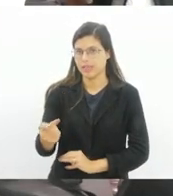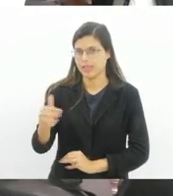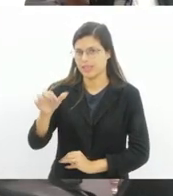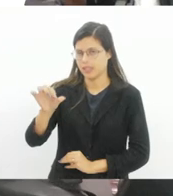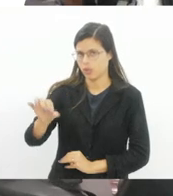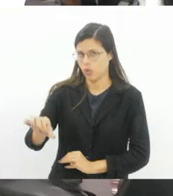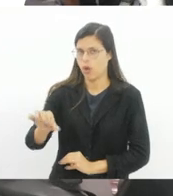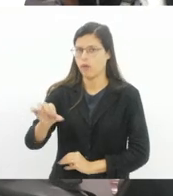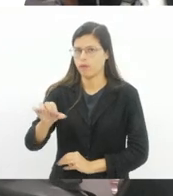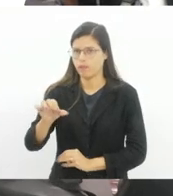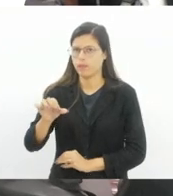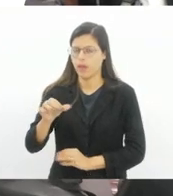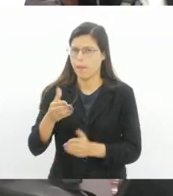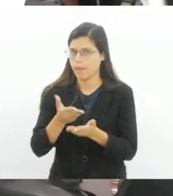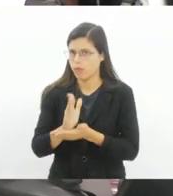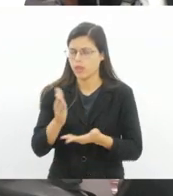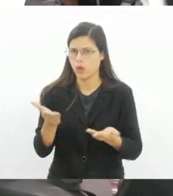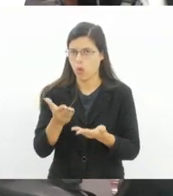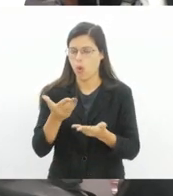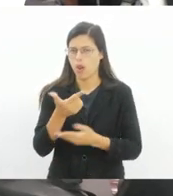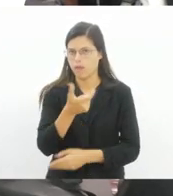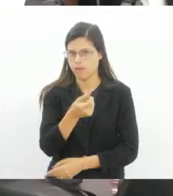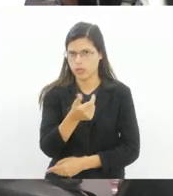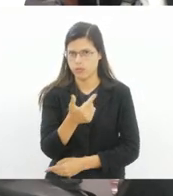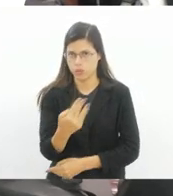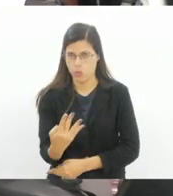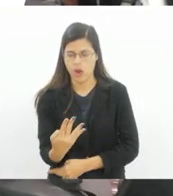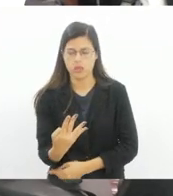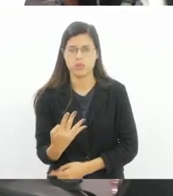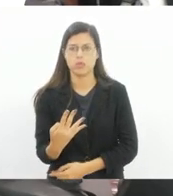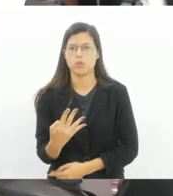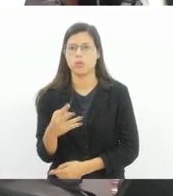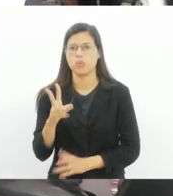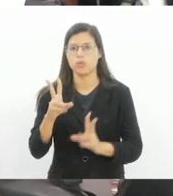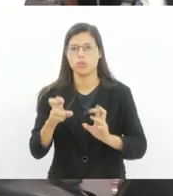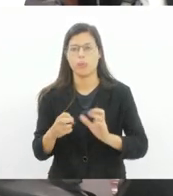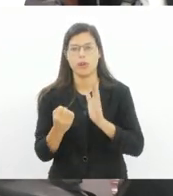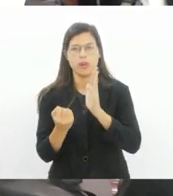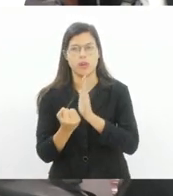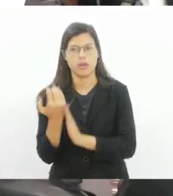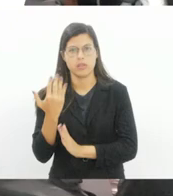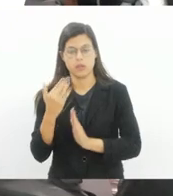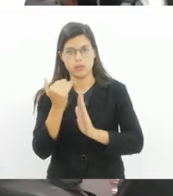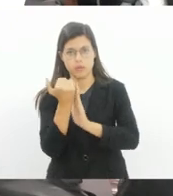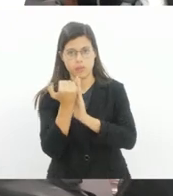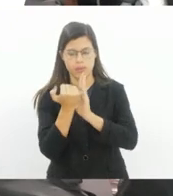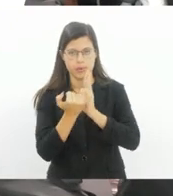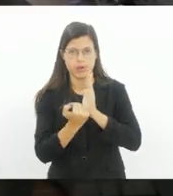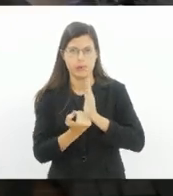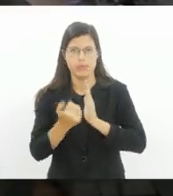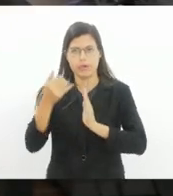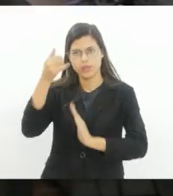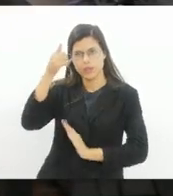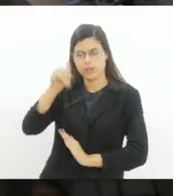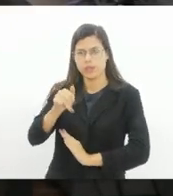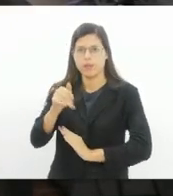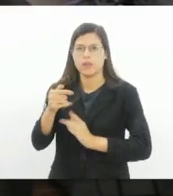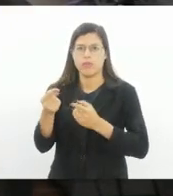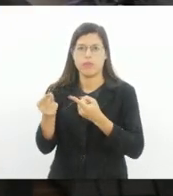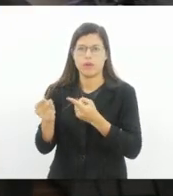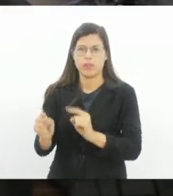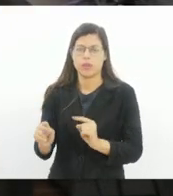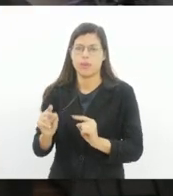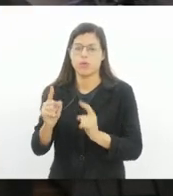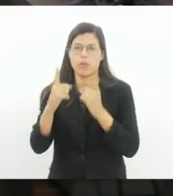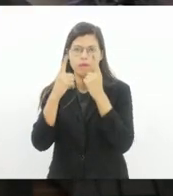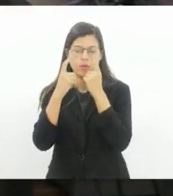8.379 desse ano, aprovada agora em 2024, que prevê a criação de um programa de prevenção e enfrentamento à